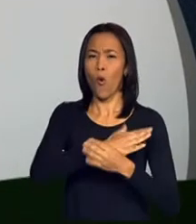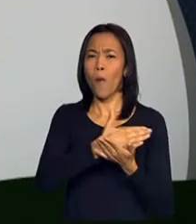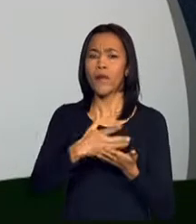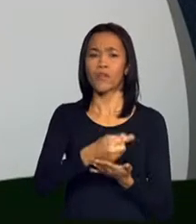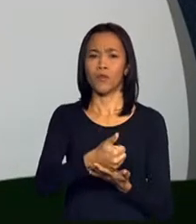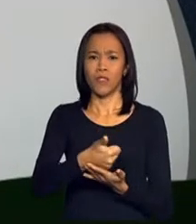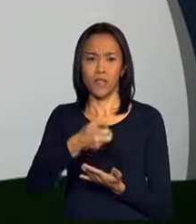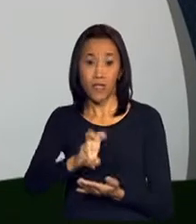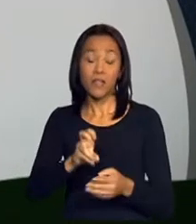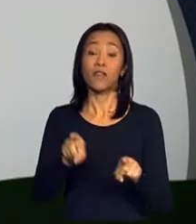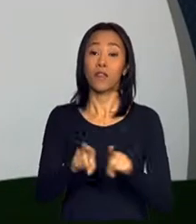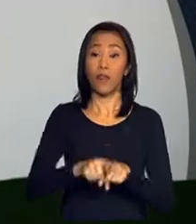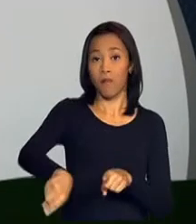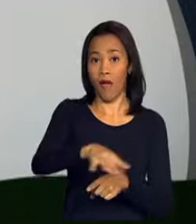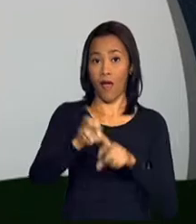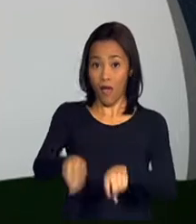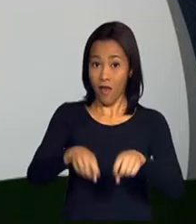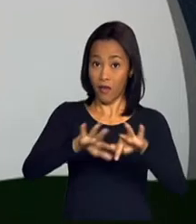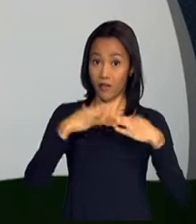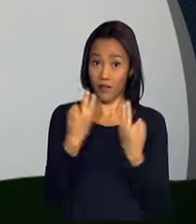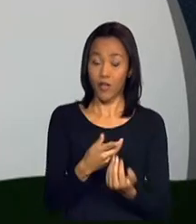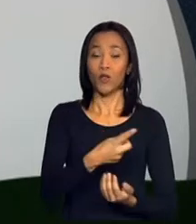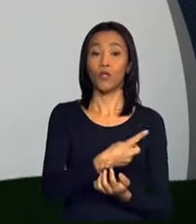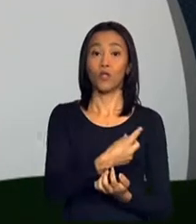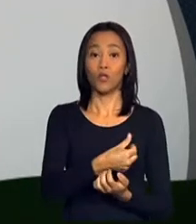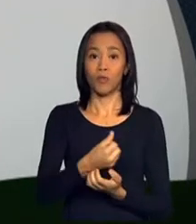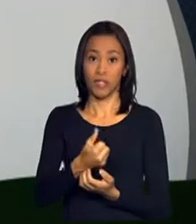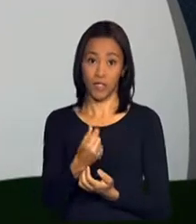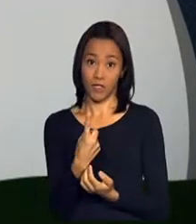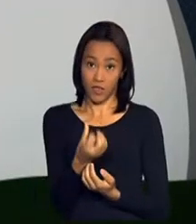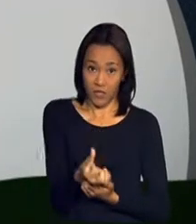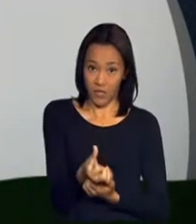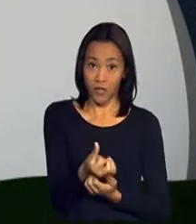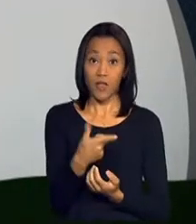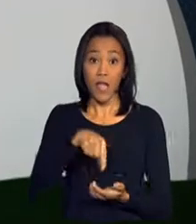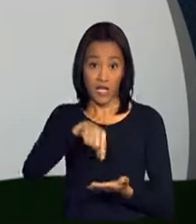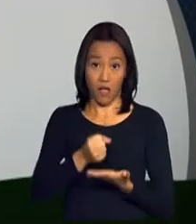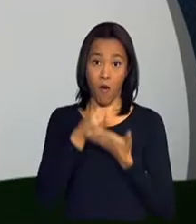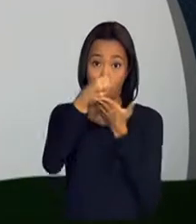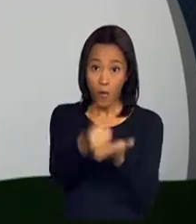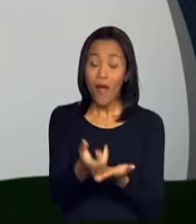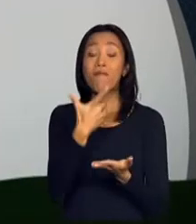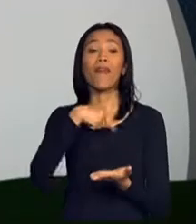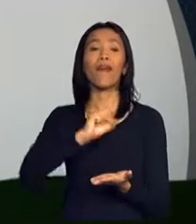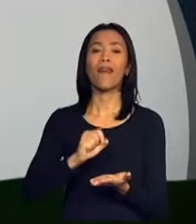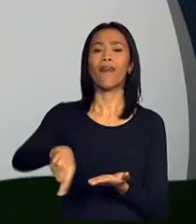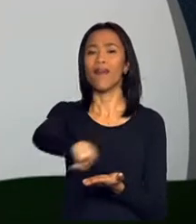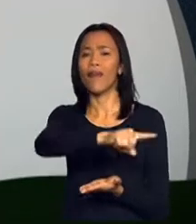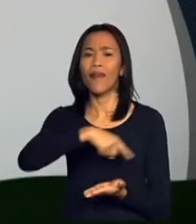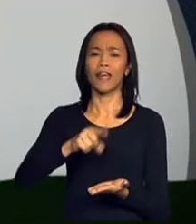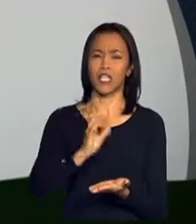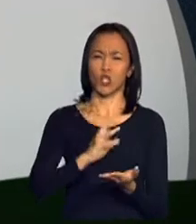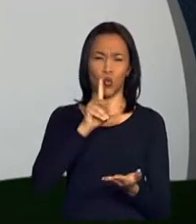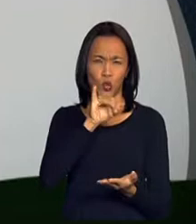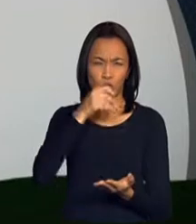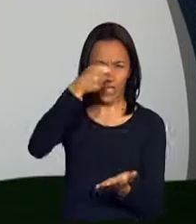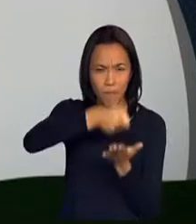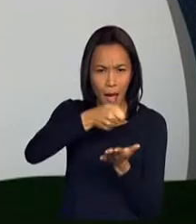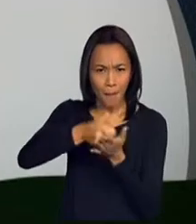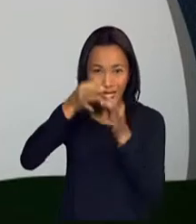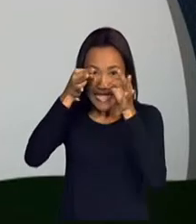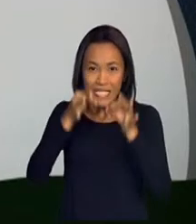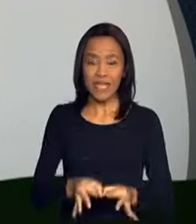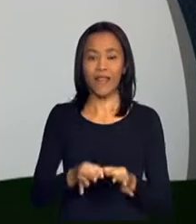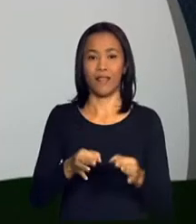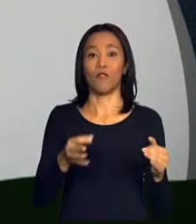2015 e para a agricultura familiar em 2016. O benefício é para aqueles que estavam com os pagamentos em dia